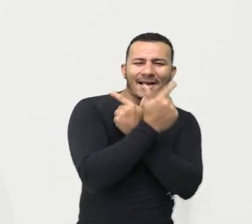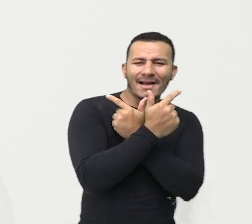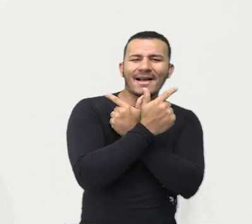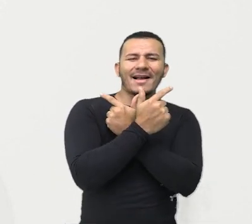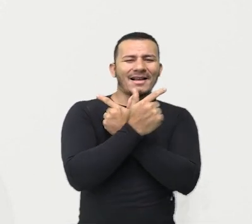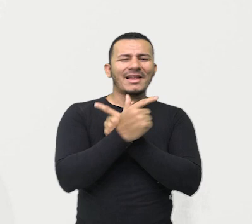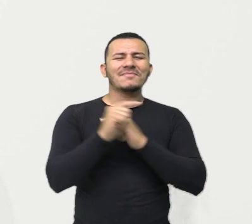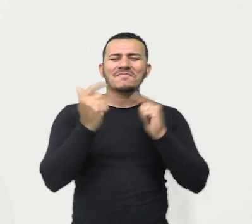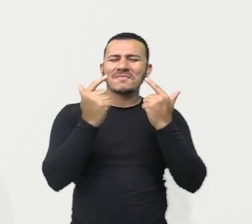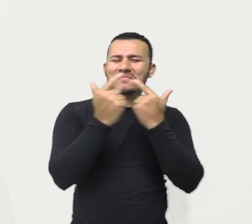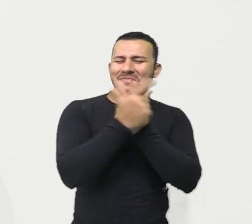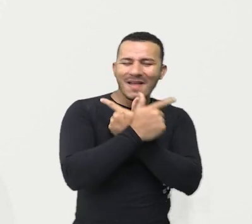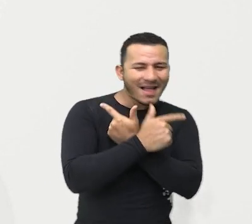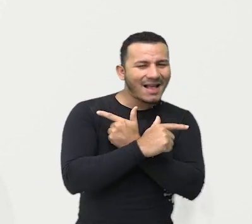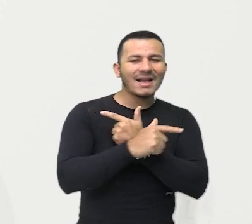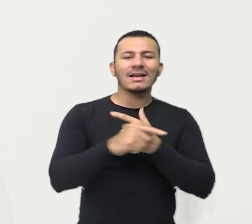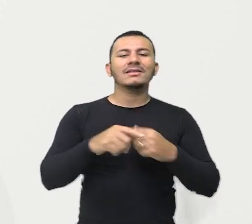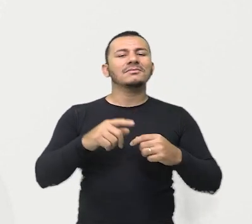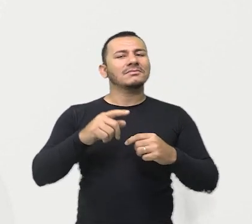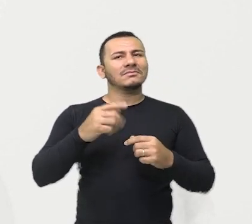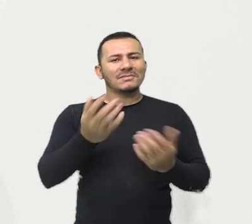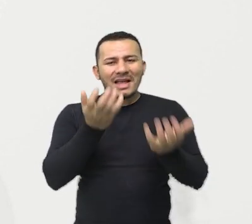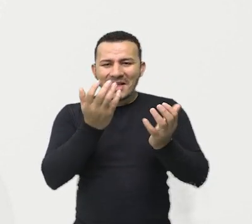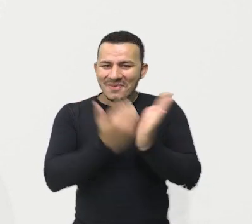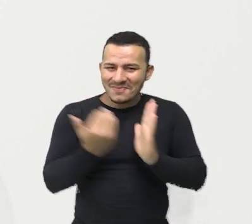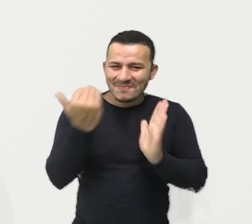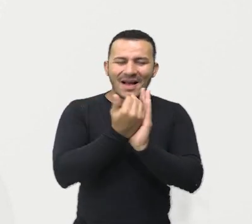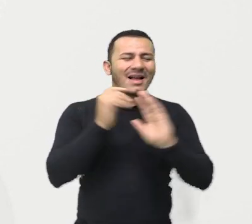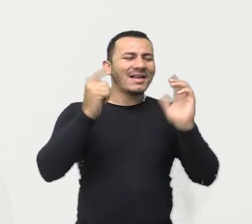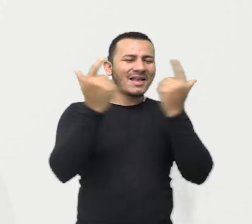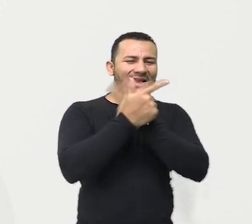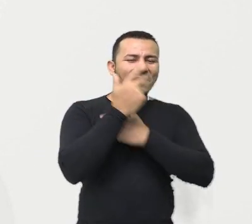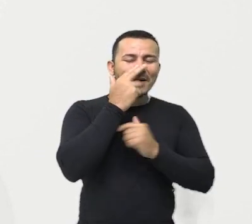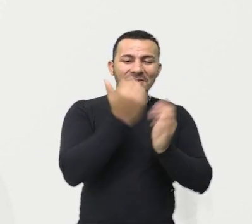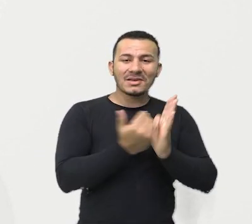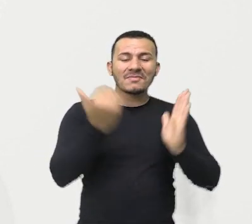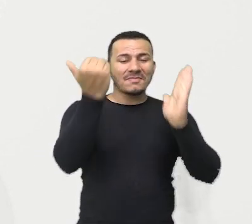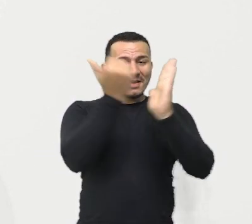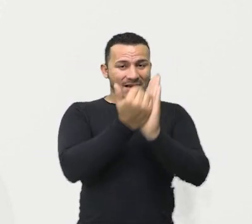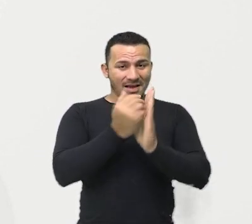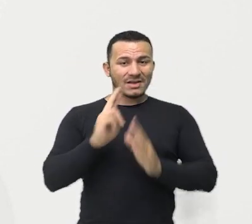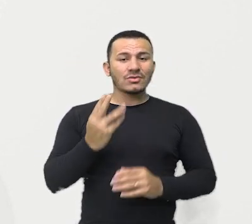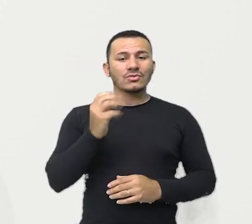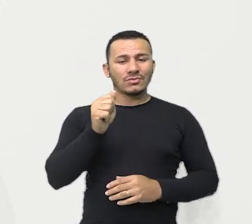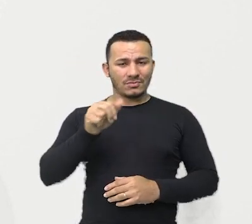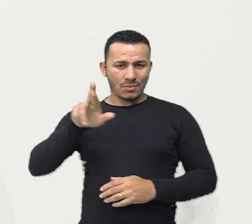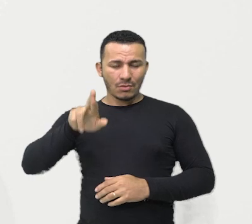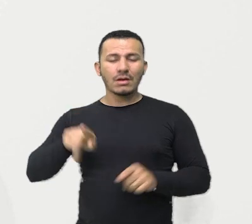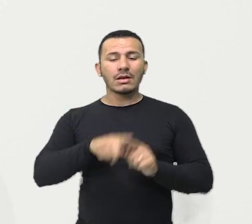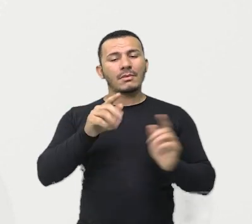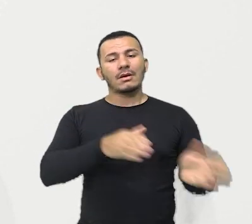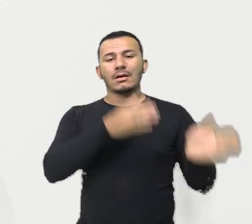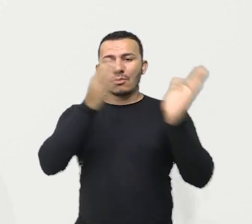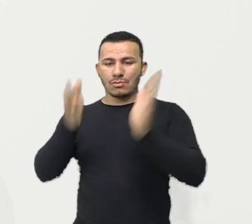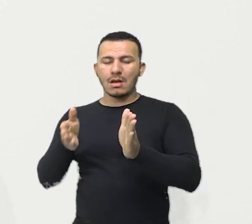riso desenfreado, né? Quanto mais rir, melhor é o humor